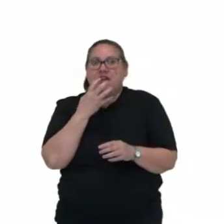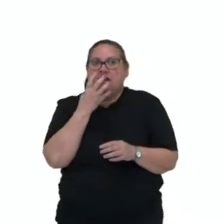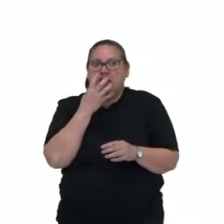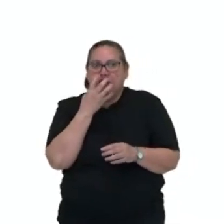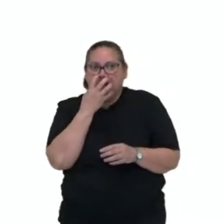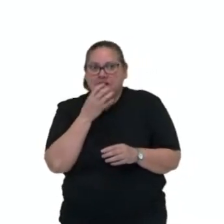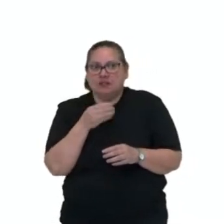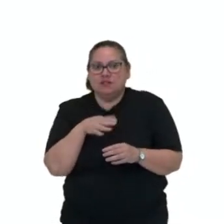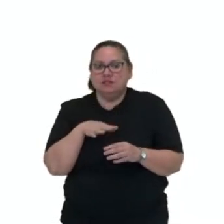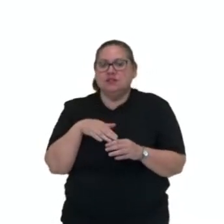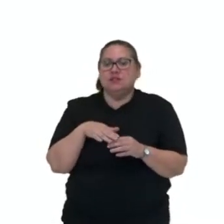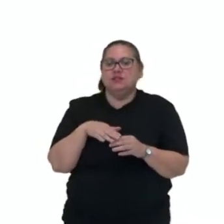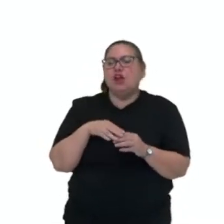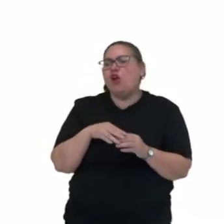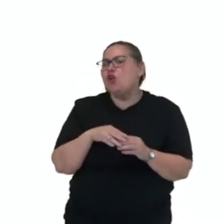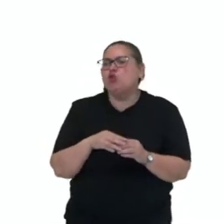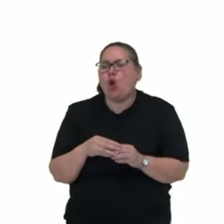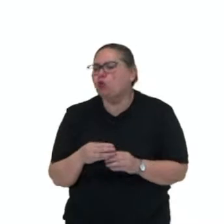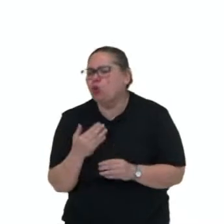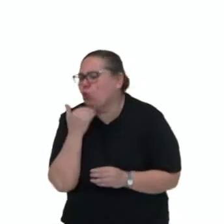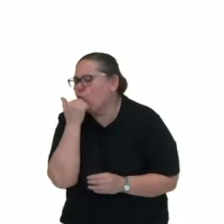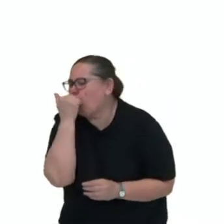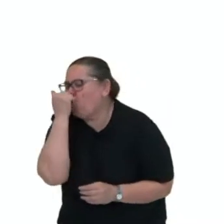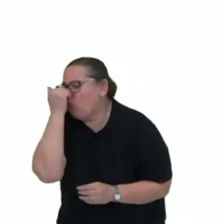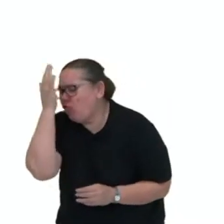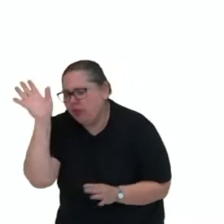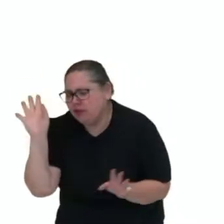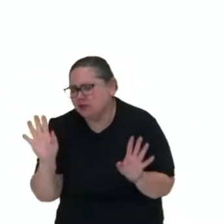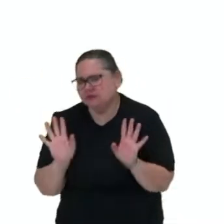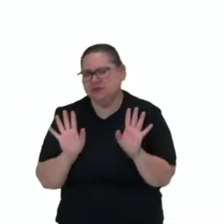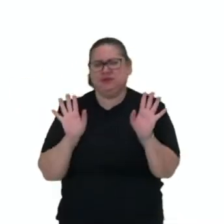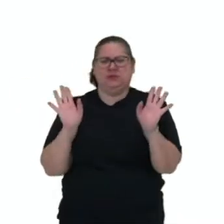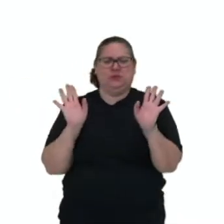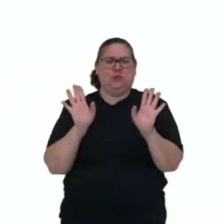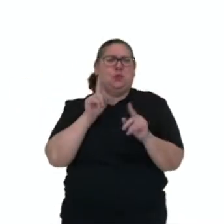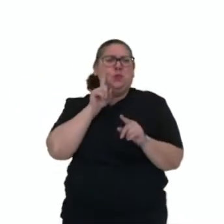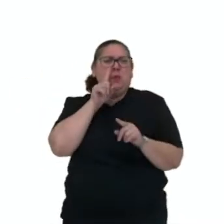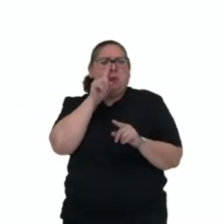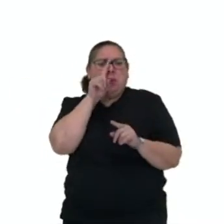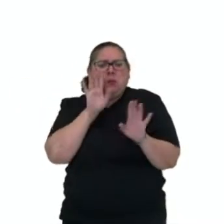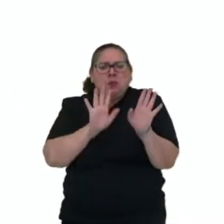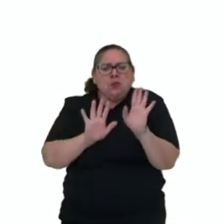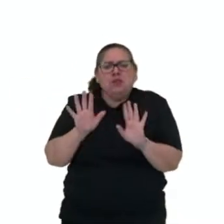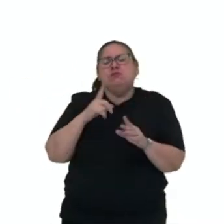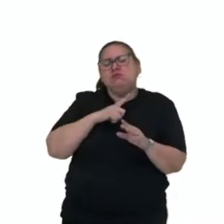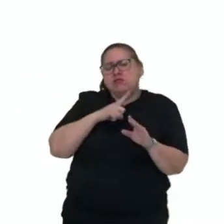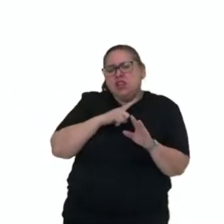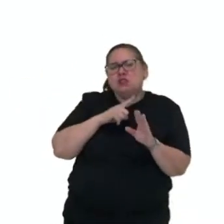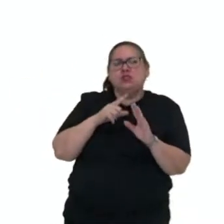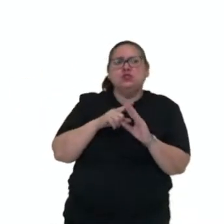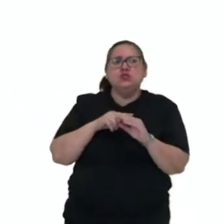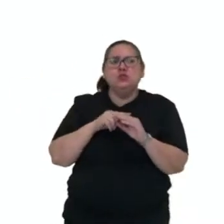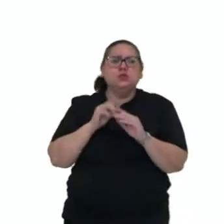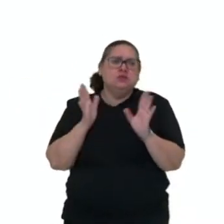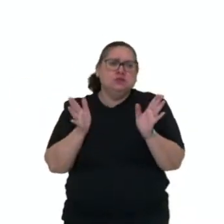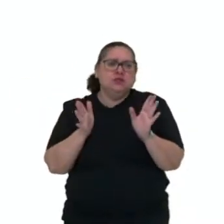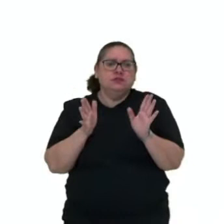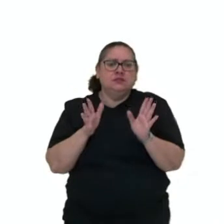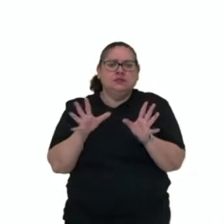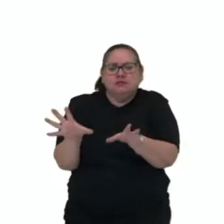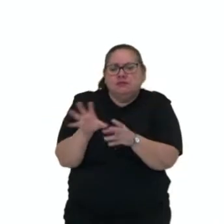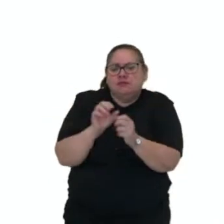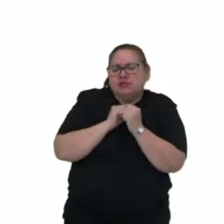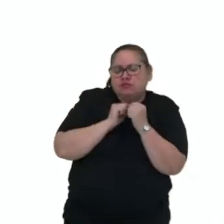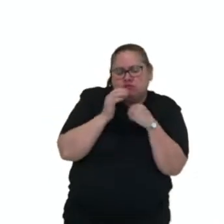aquele costume de deixar que o animalzinho te lamba, O pessoal que tem animalzinho em casa que é mais apegado